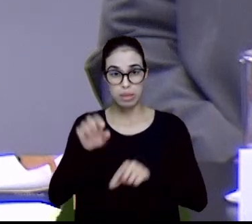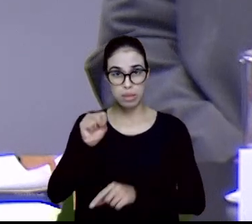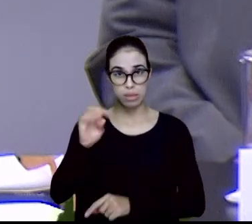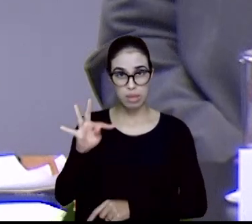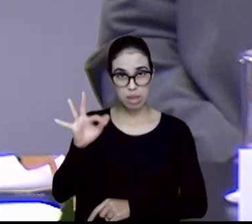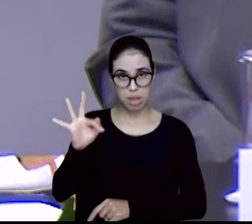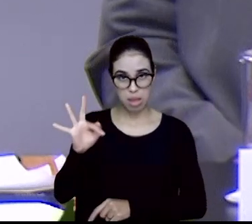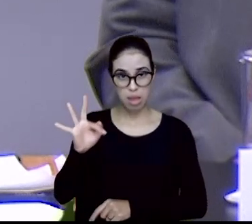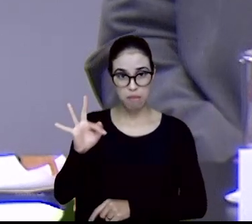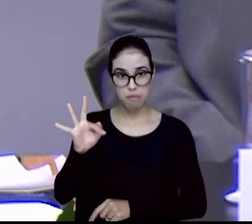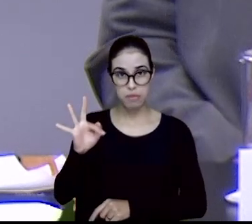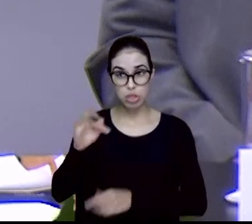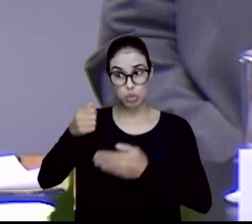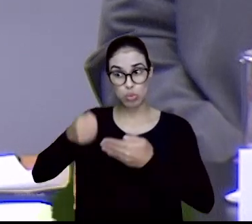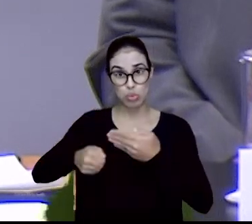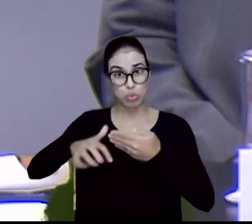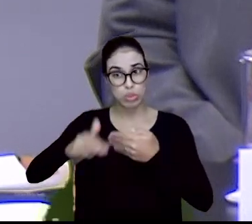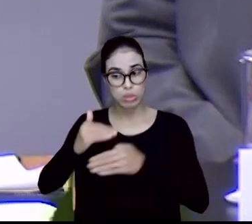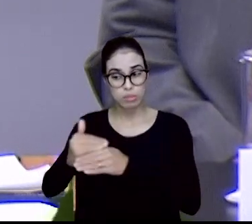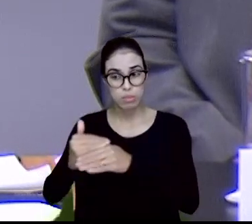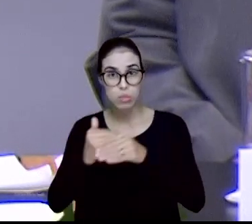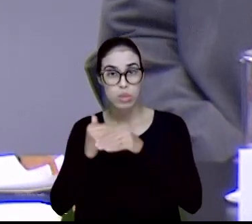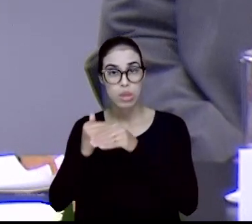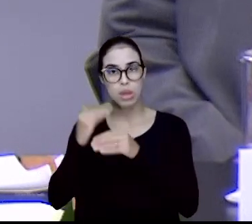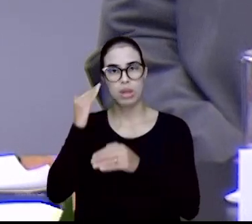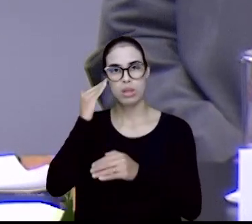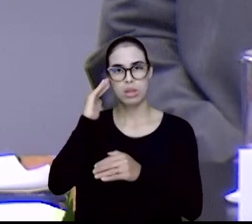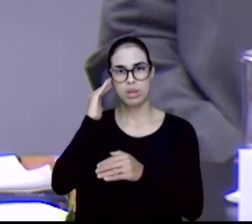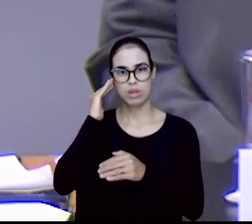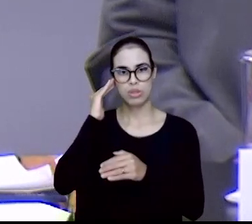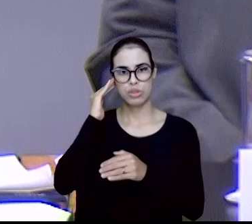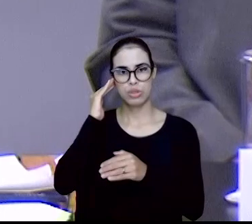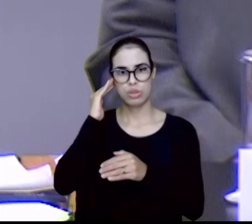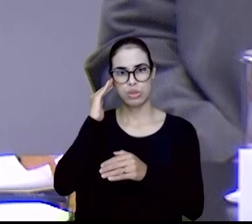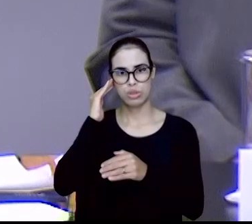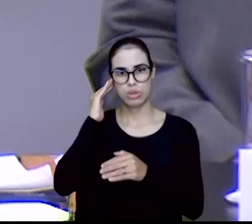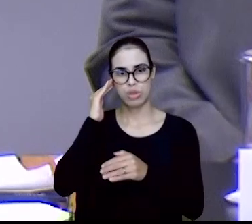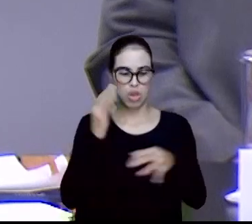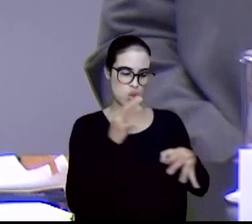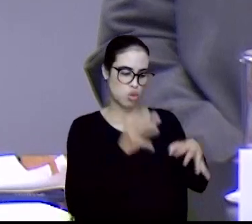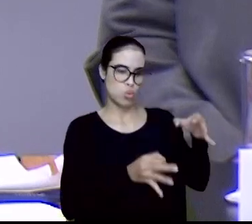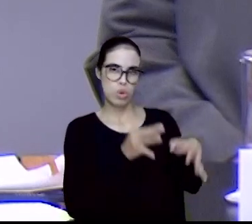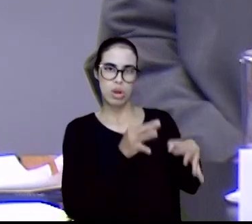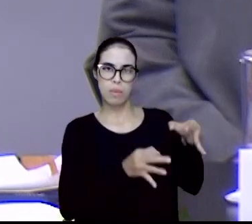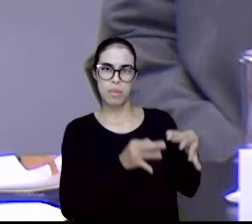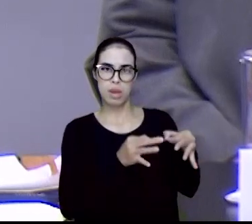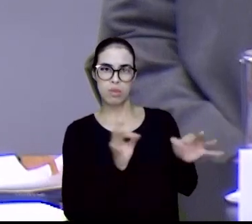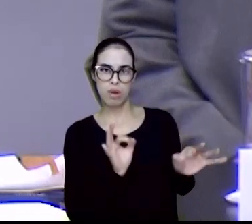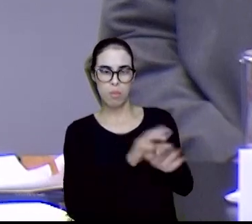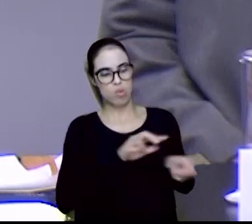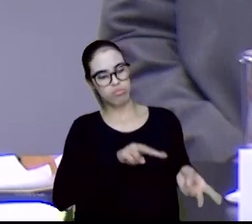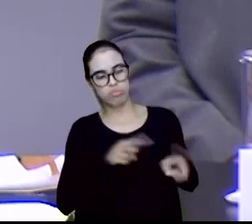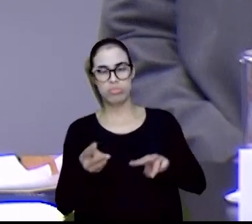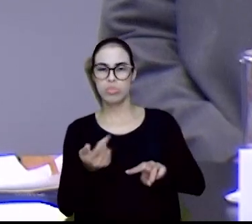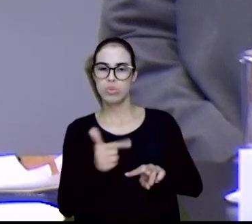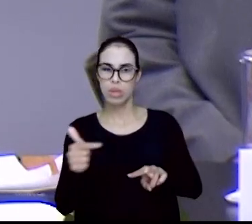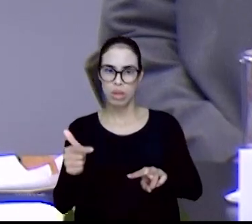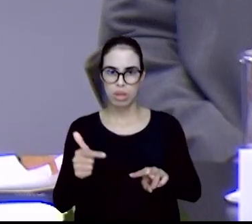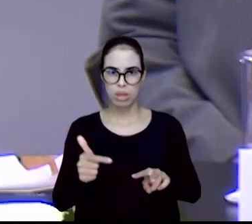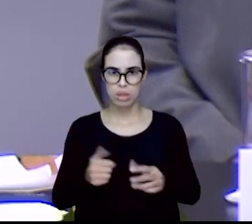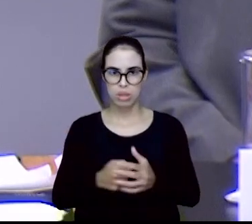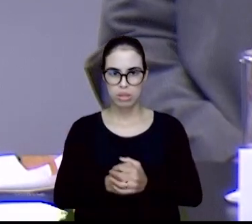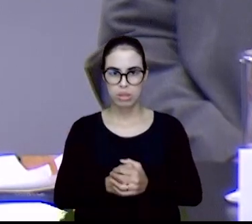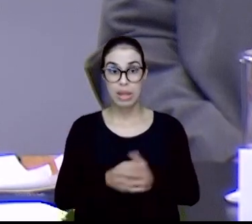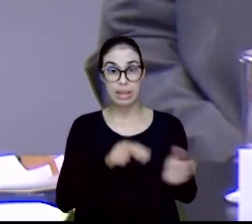entendia que as decisões não têm efeitos transcendentes. A ideia de trabalhar com precedente significa dizer